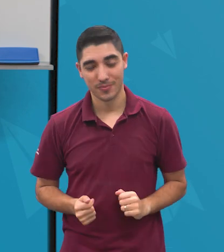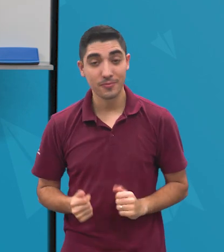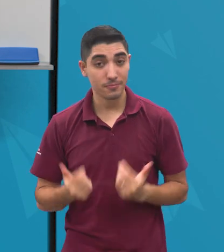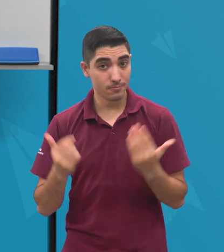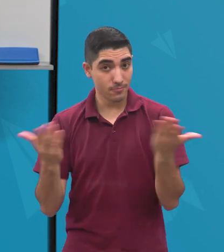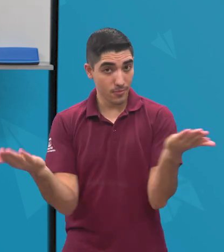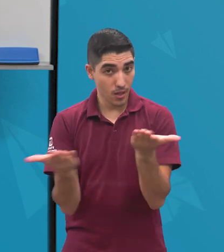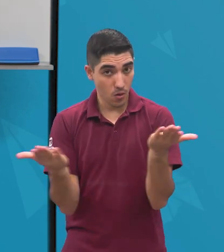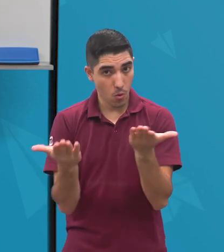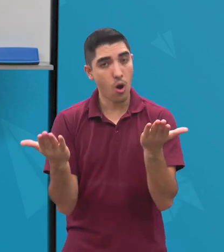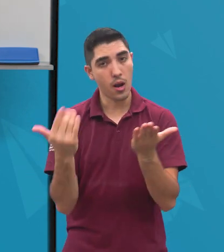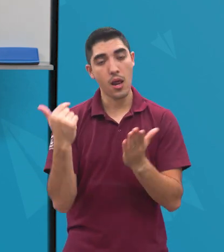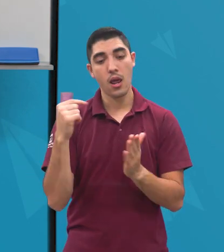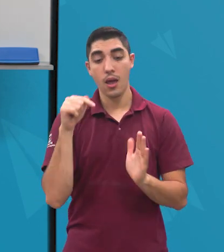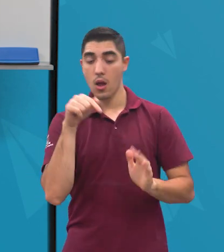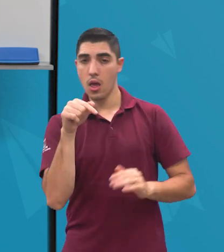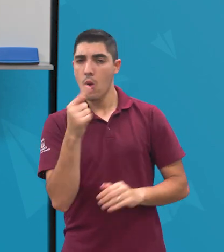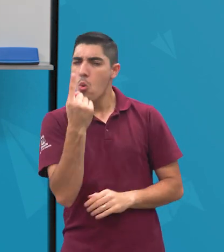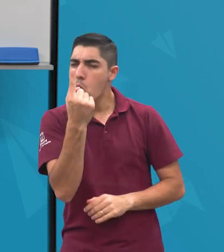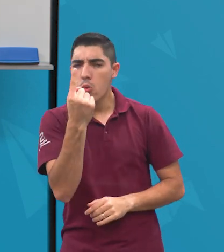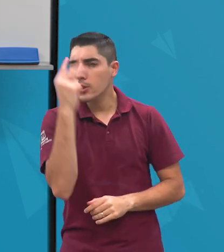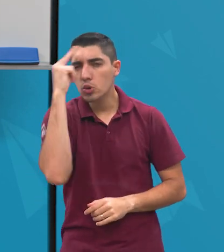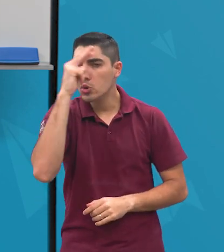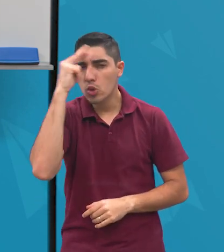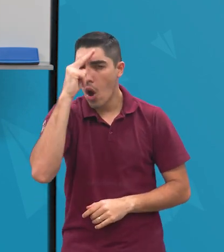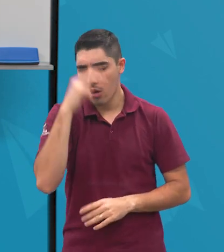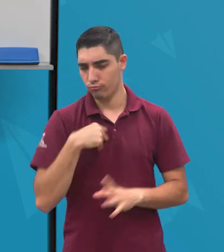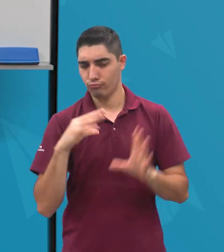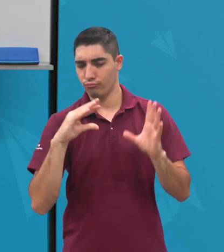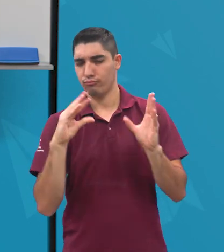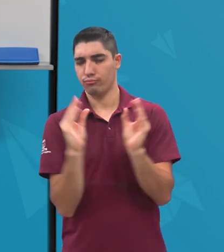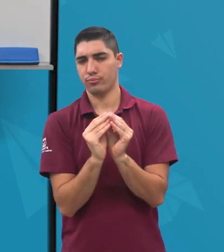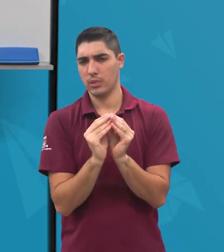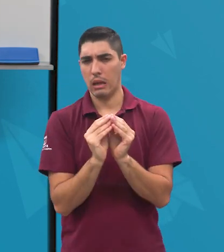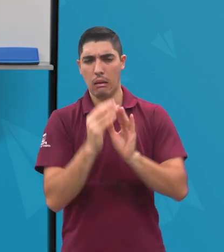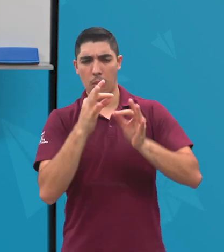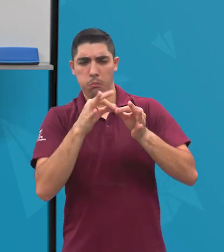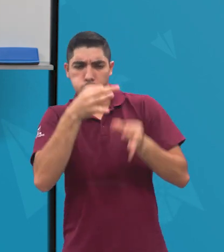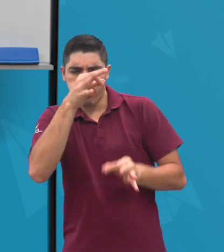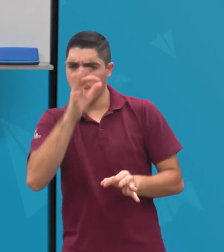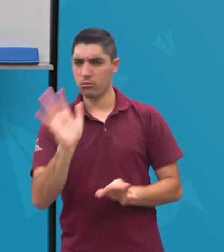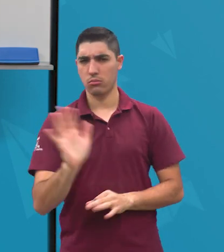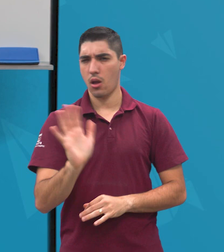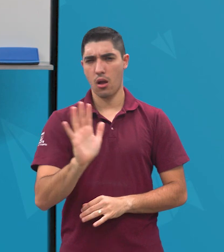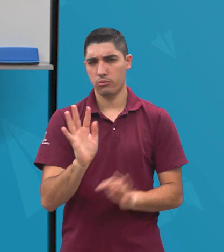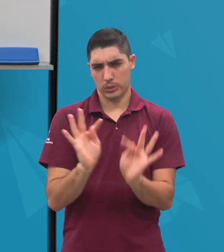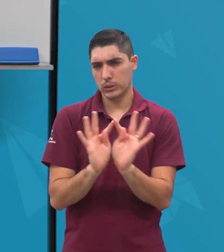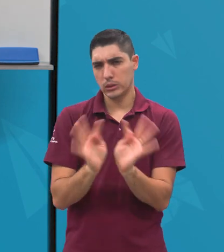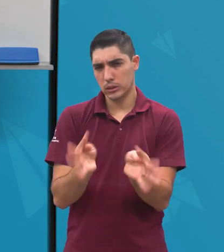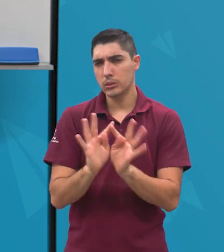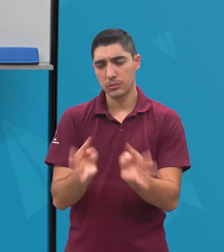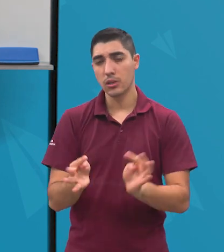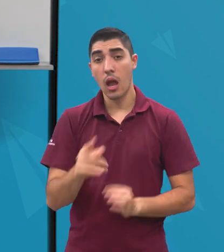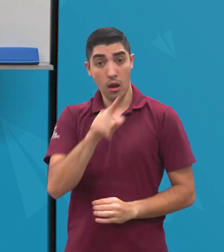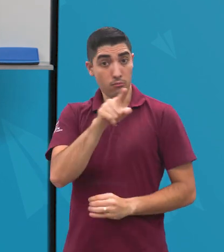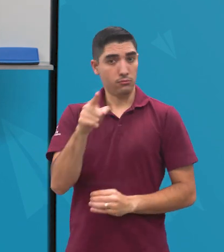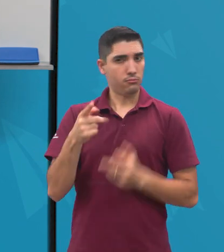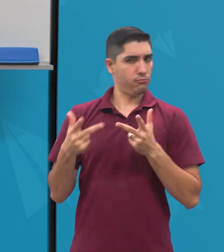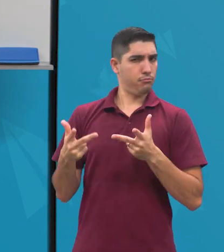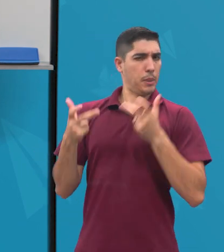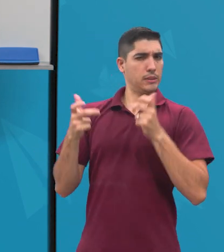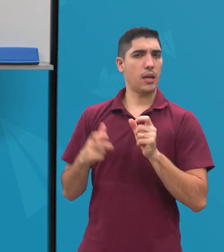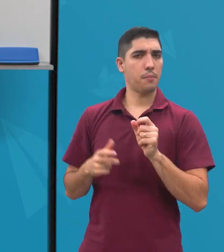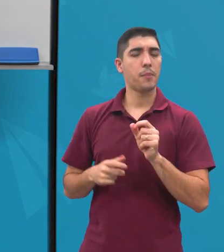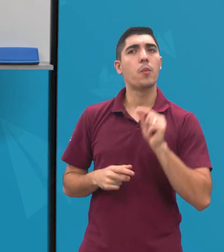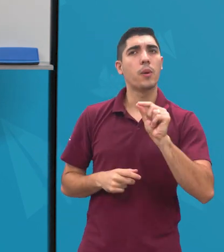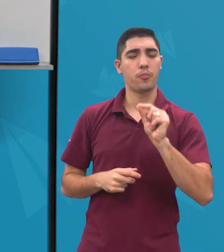vocês agora é ler um desses mitos. Não é muito longa a leitura. Vocês também vão perceber que não é